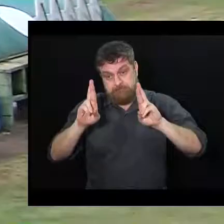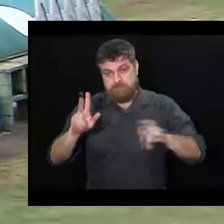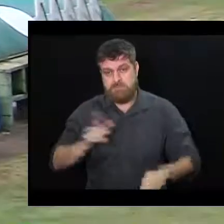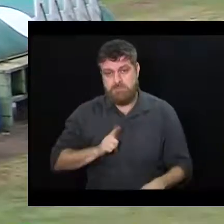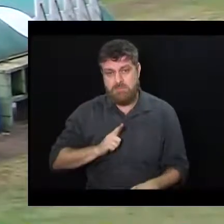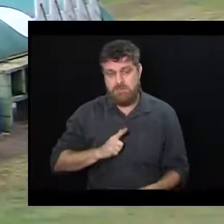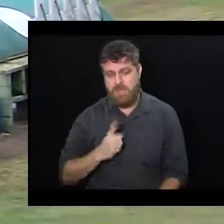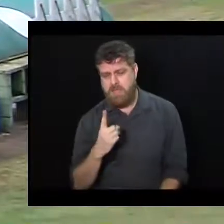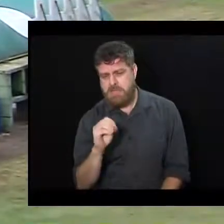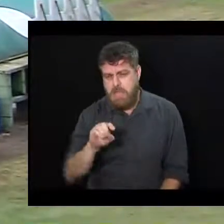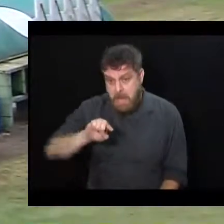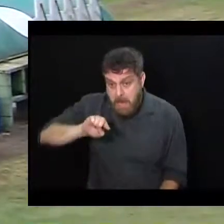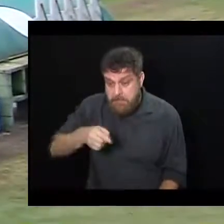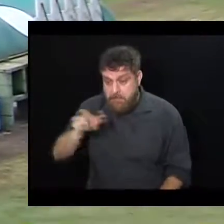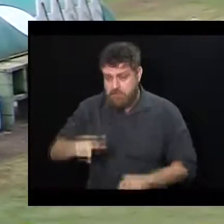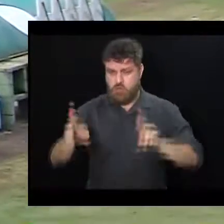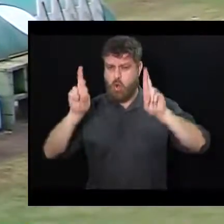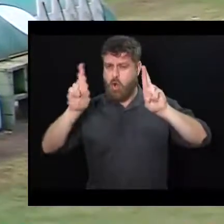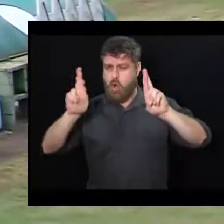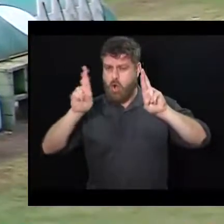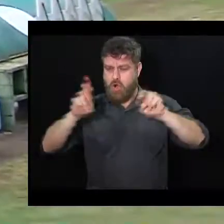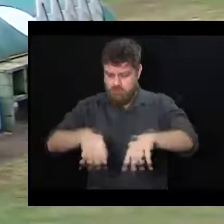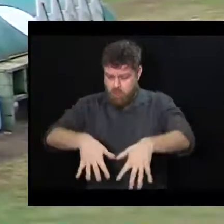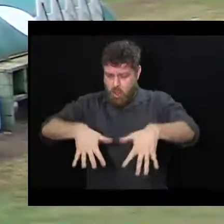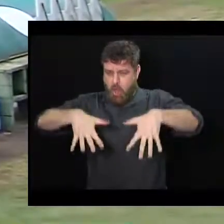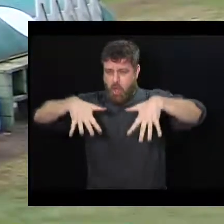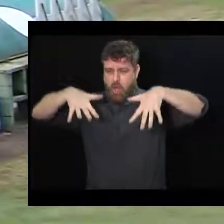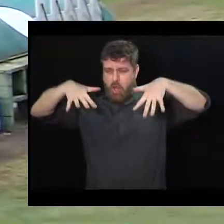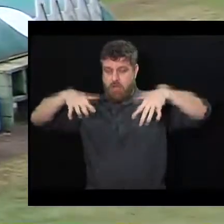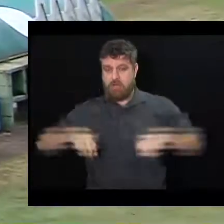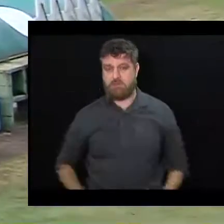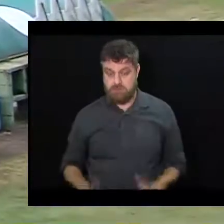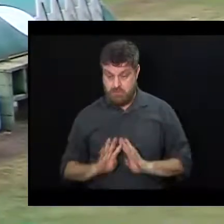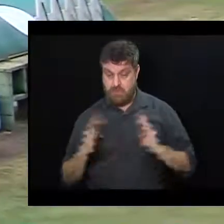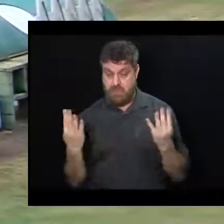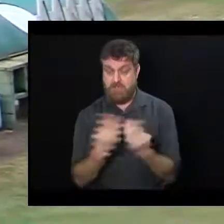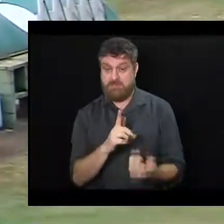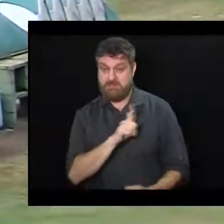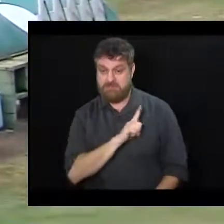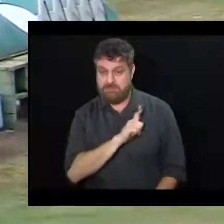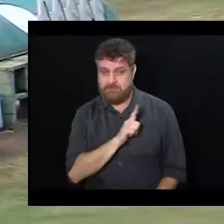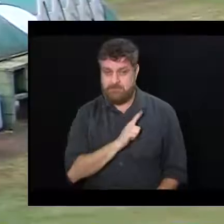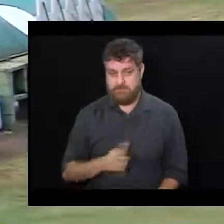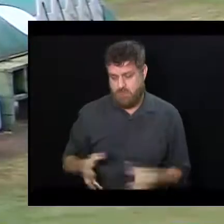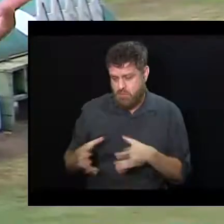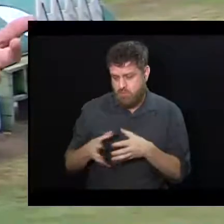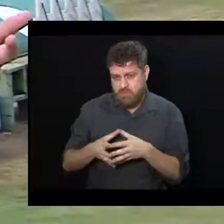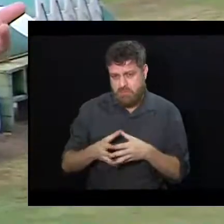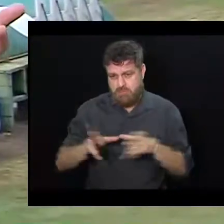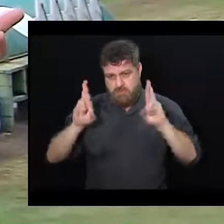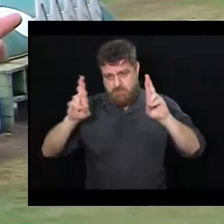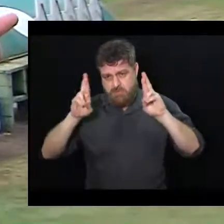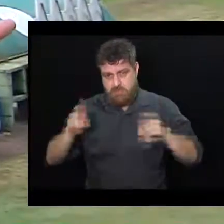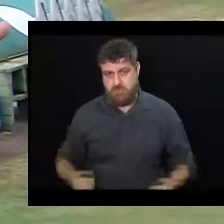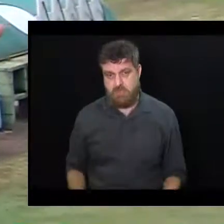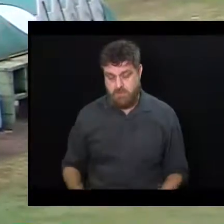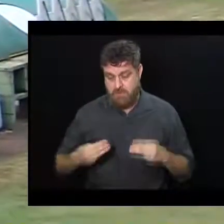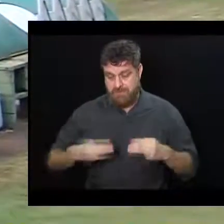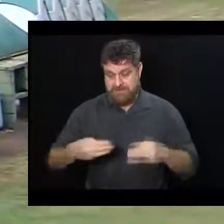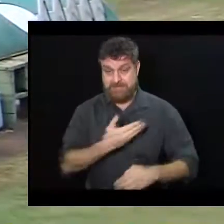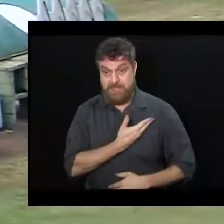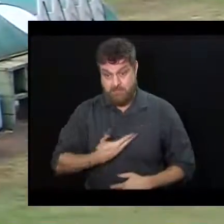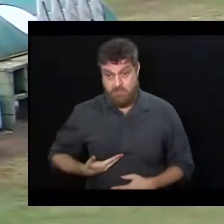menos 10 mil torcedores aqui no estádio Brinco de Ouro da Princesa. É uma torcida só, é uma determinação do Ministério Público,